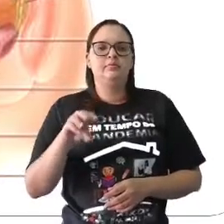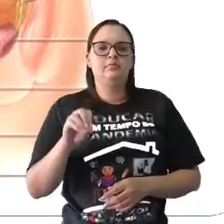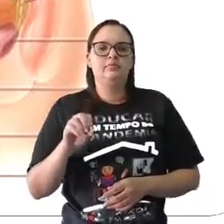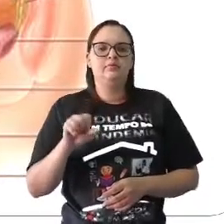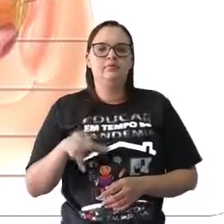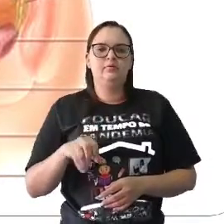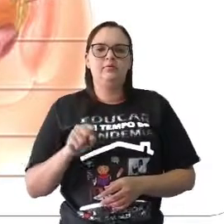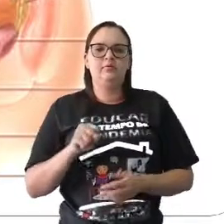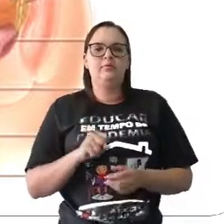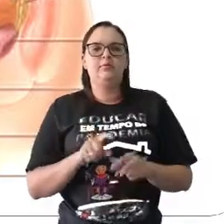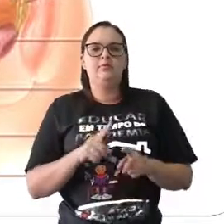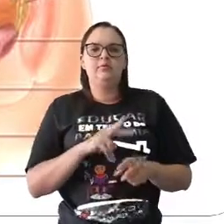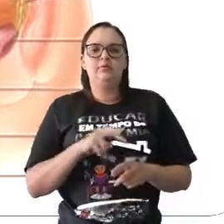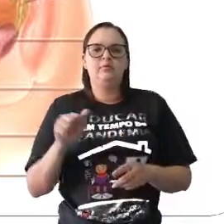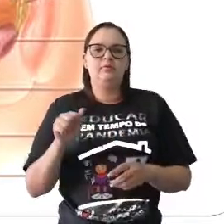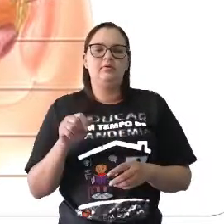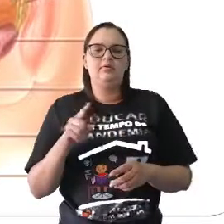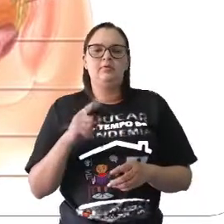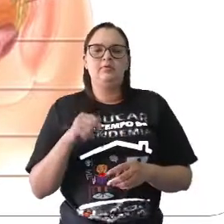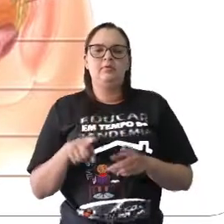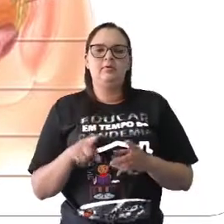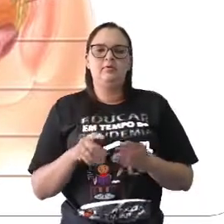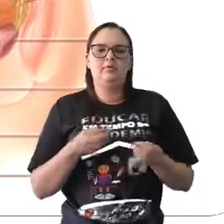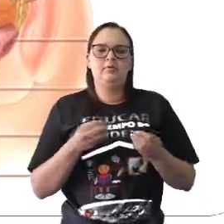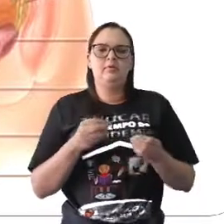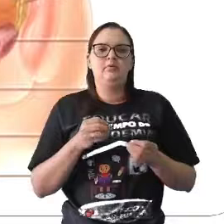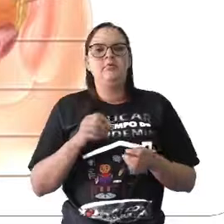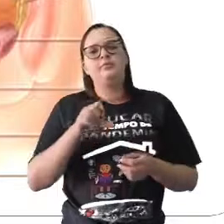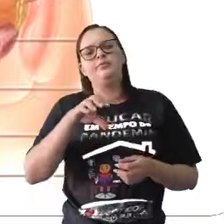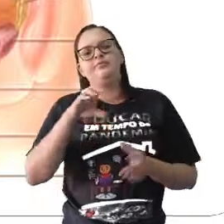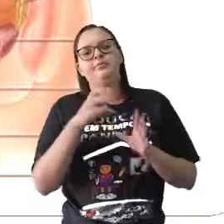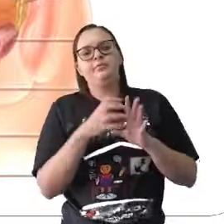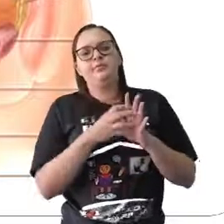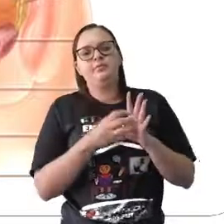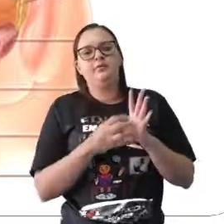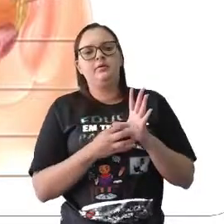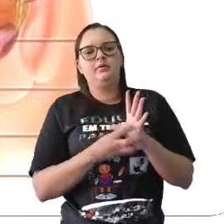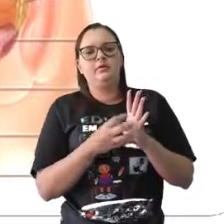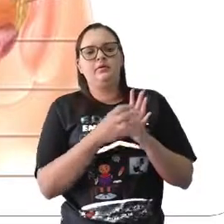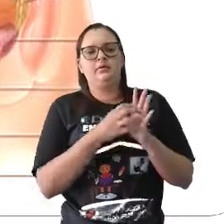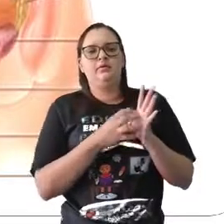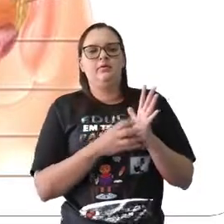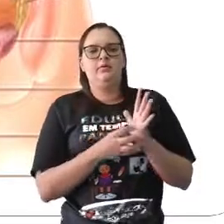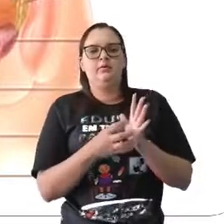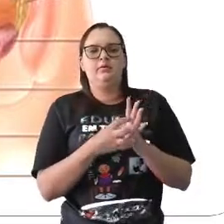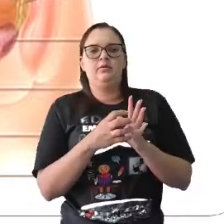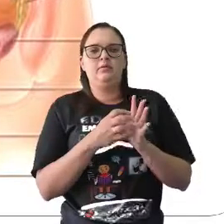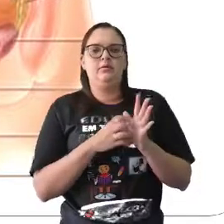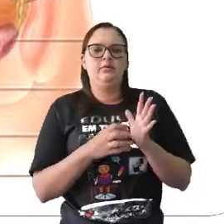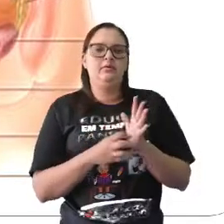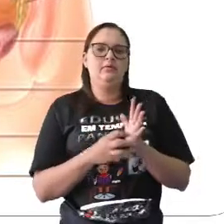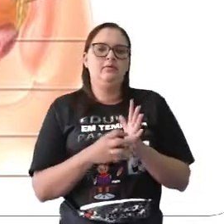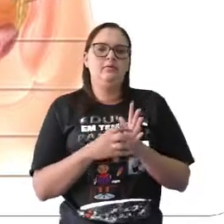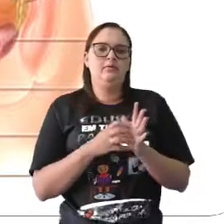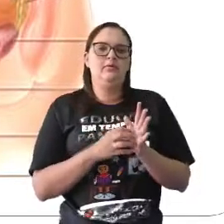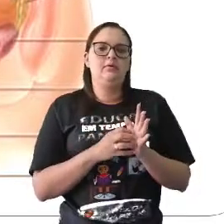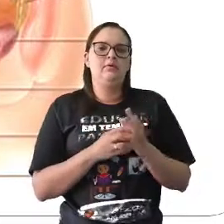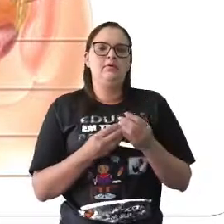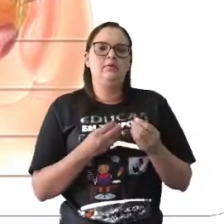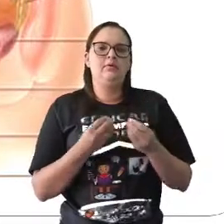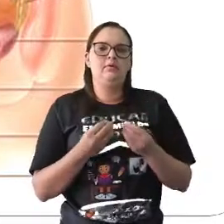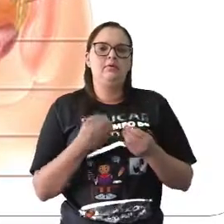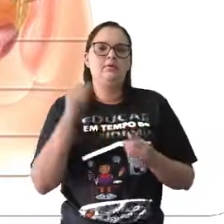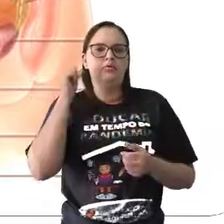esses hormônios vão ser levados direto para as suas células-alvo. E quais são essas células-alvo? As células que estão aqui nas glândulas sexuais, que no caso